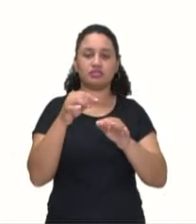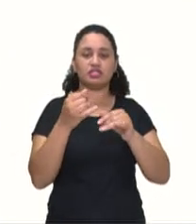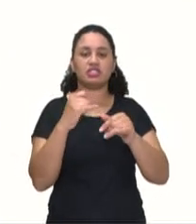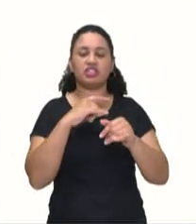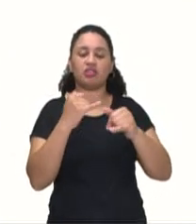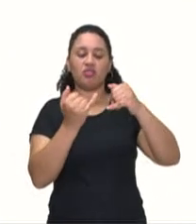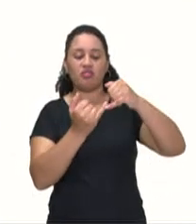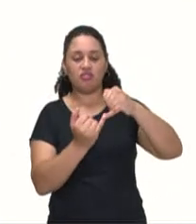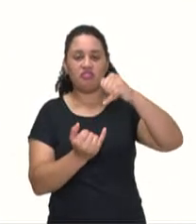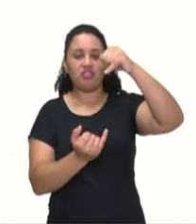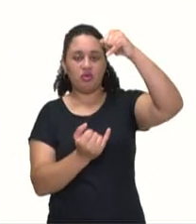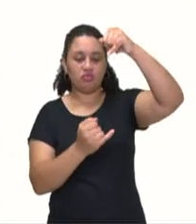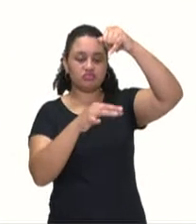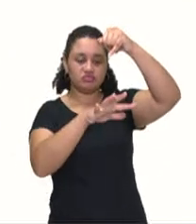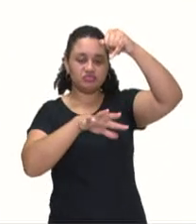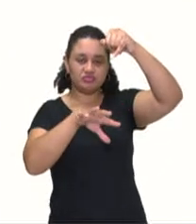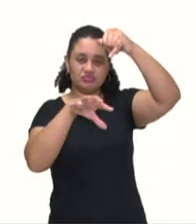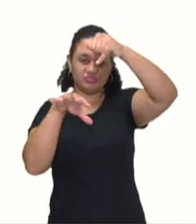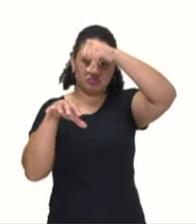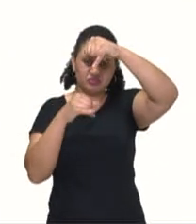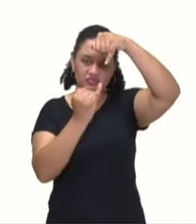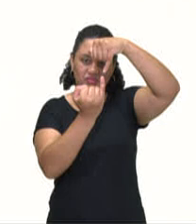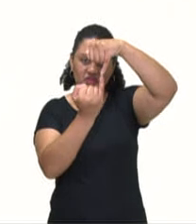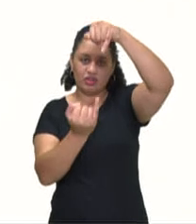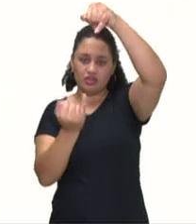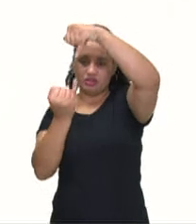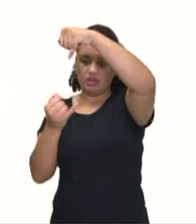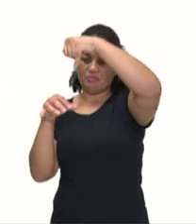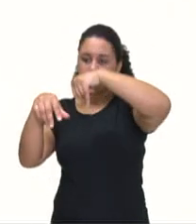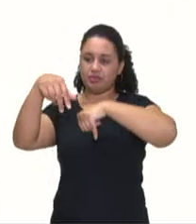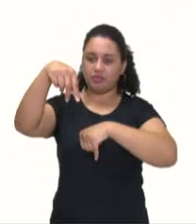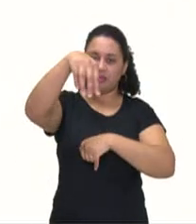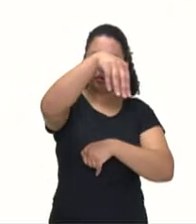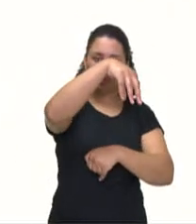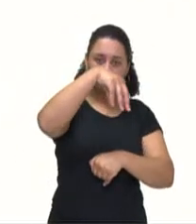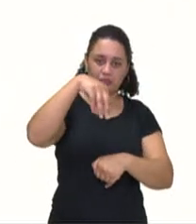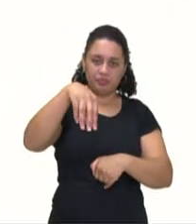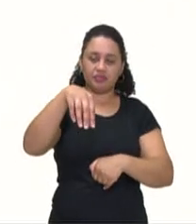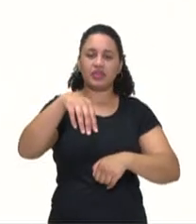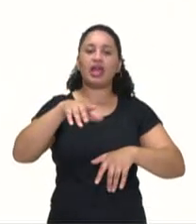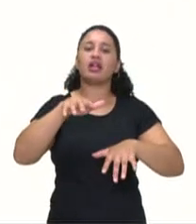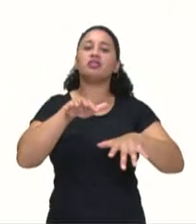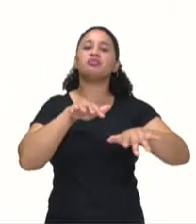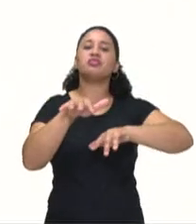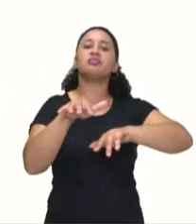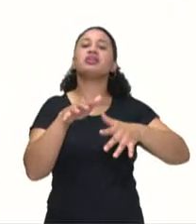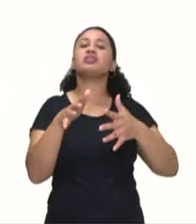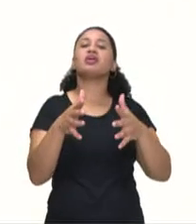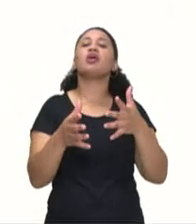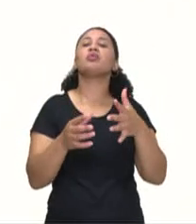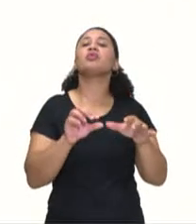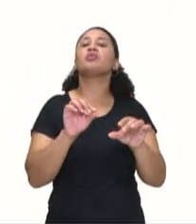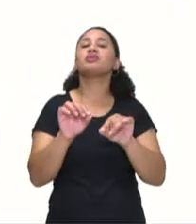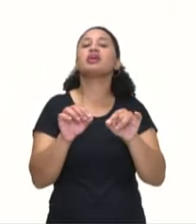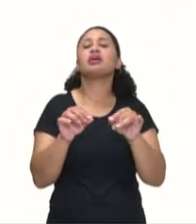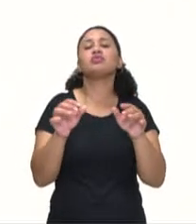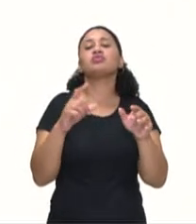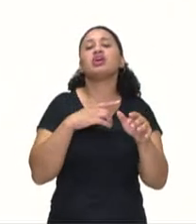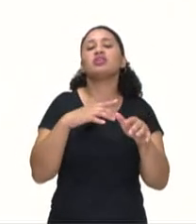de arame. Os móveis movem-se ao sabor da aragem mais